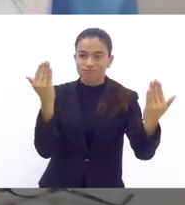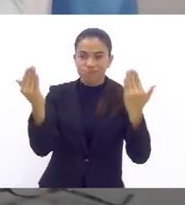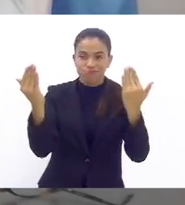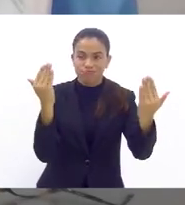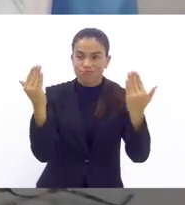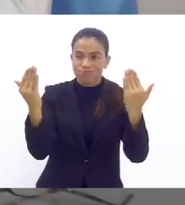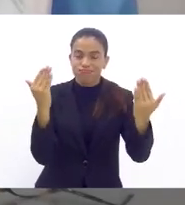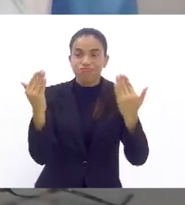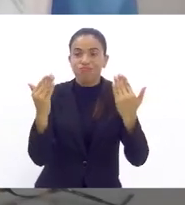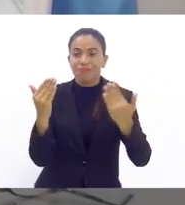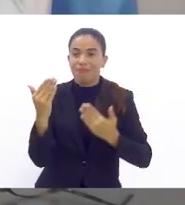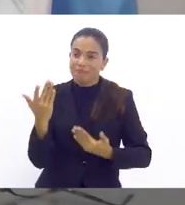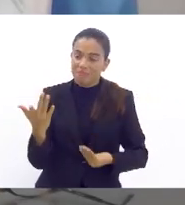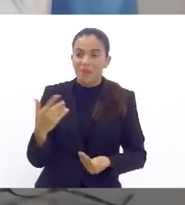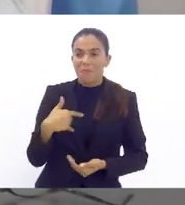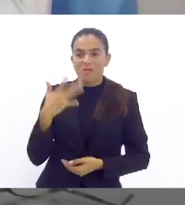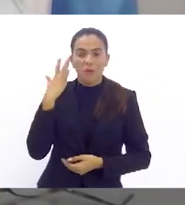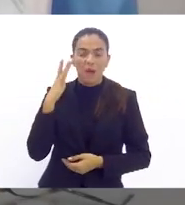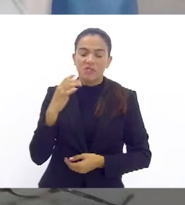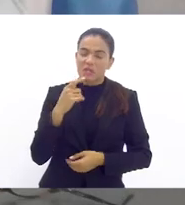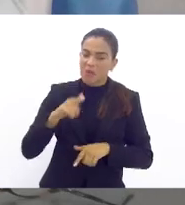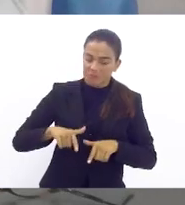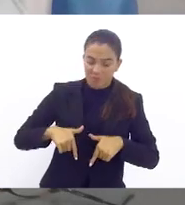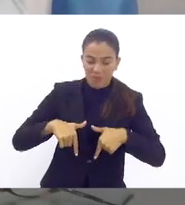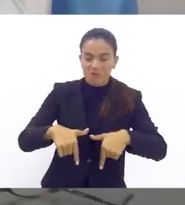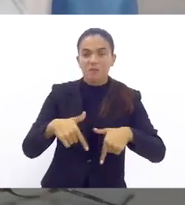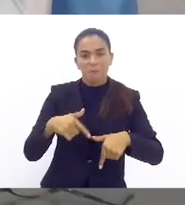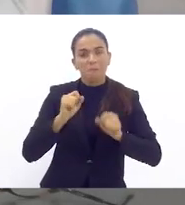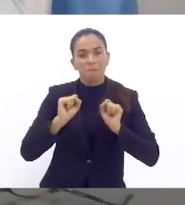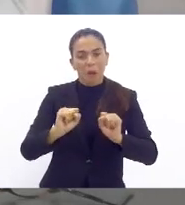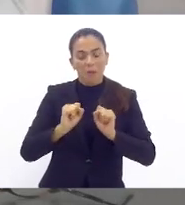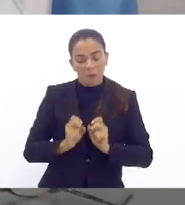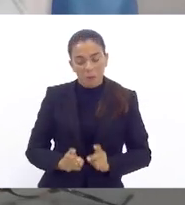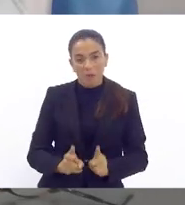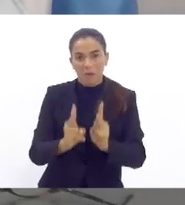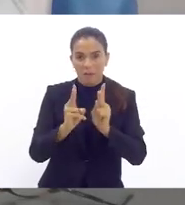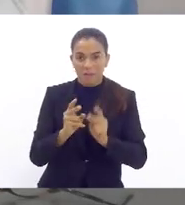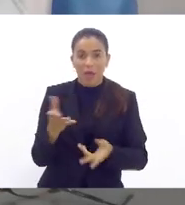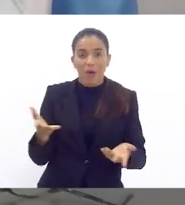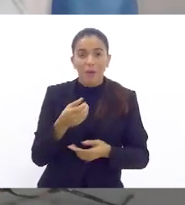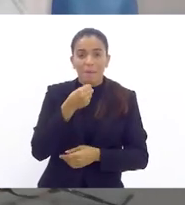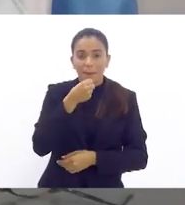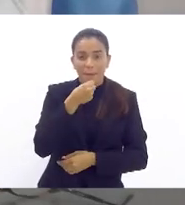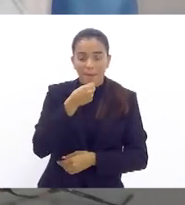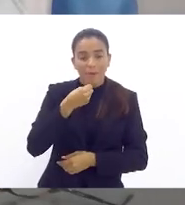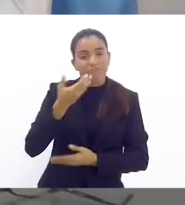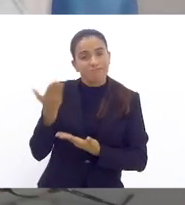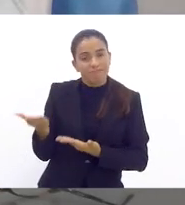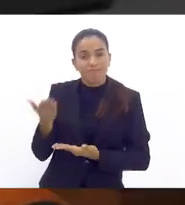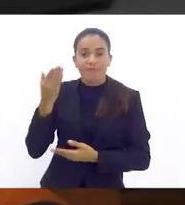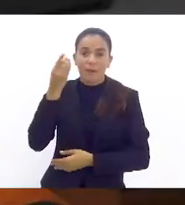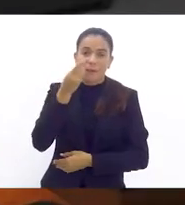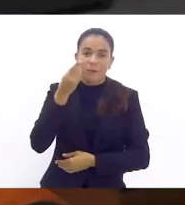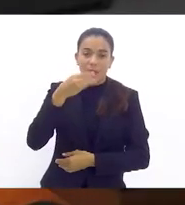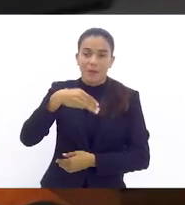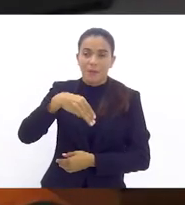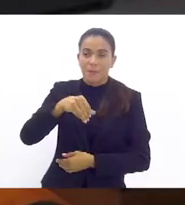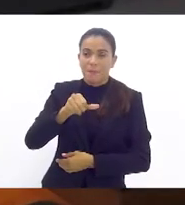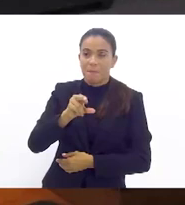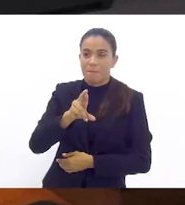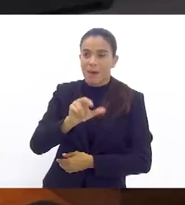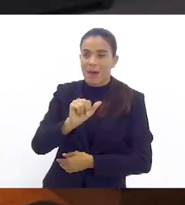amostragem muito maior, mas acho que é uma iniciativa que a gente pode perseguir. Passar a palavra à deputada Marta Rocha.